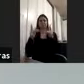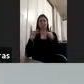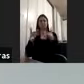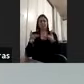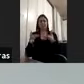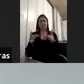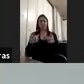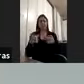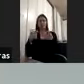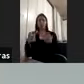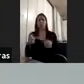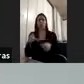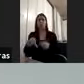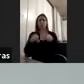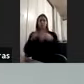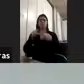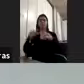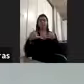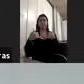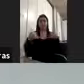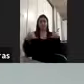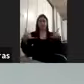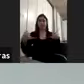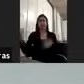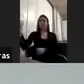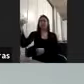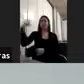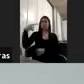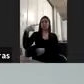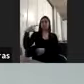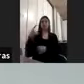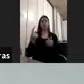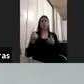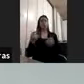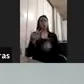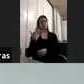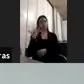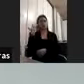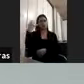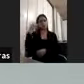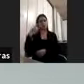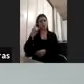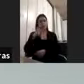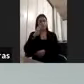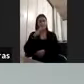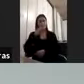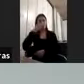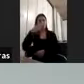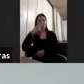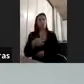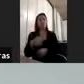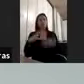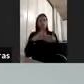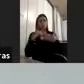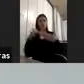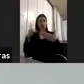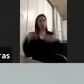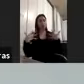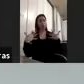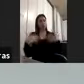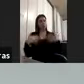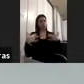energia elétrica, custou na época 15 milhões de dólares, que foi a Copel que fez essa subestação da Renault.